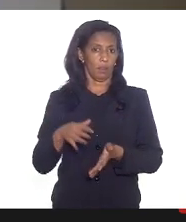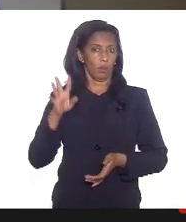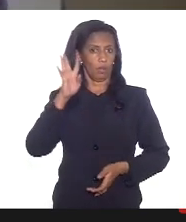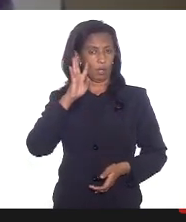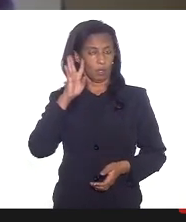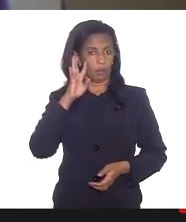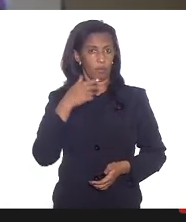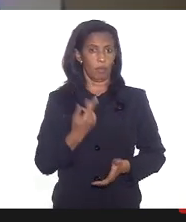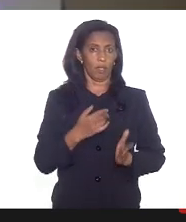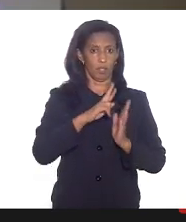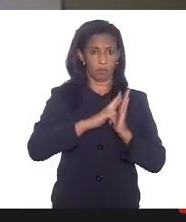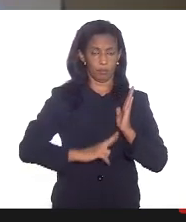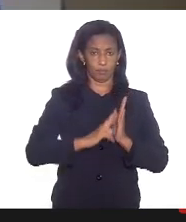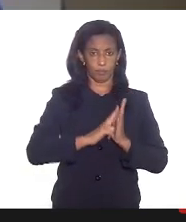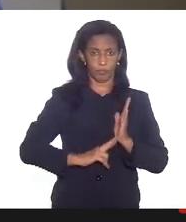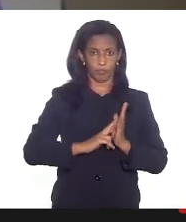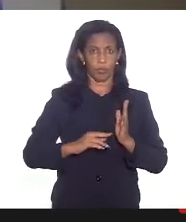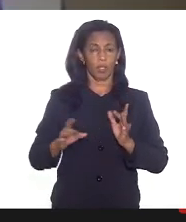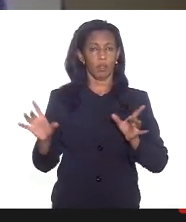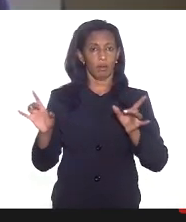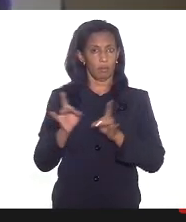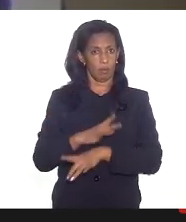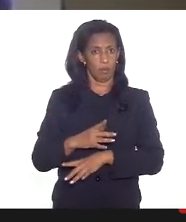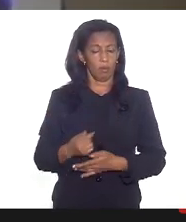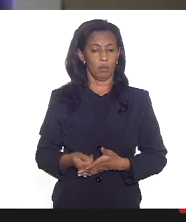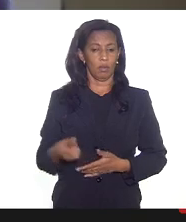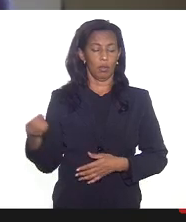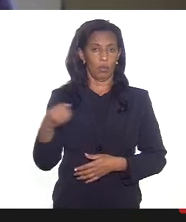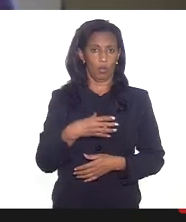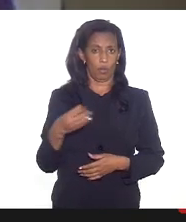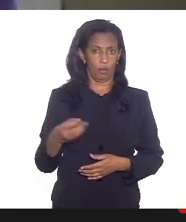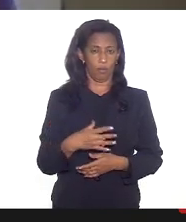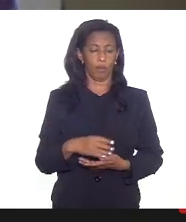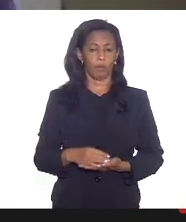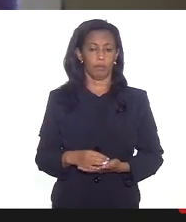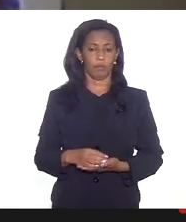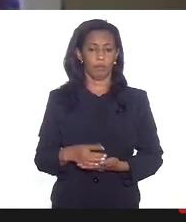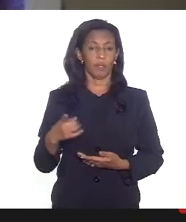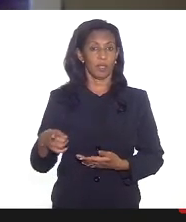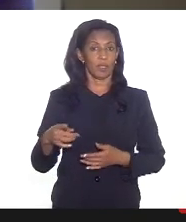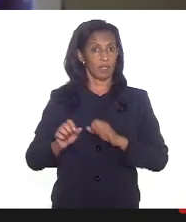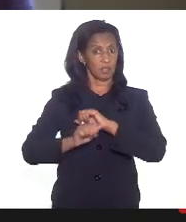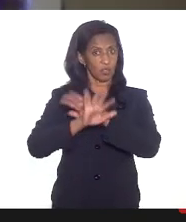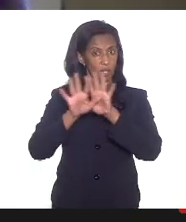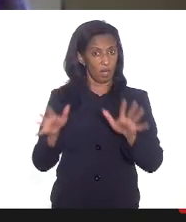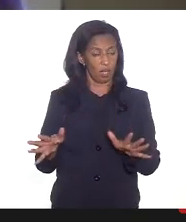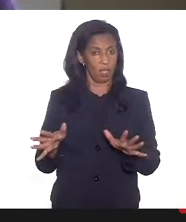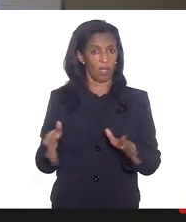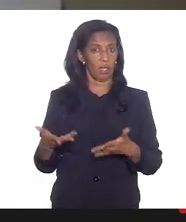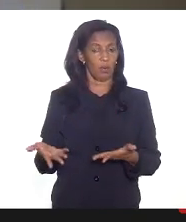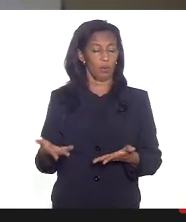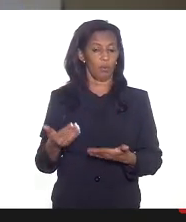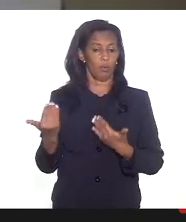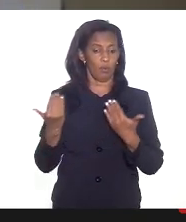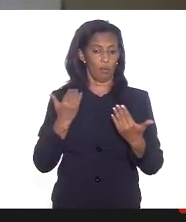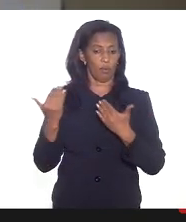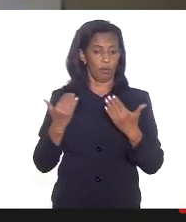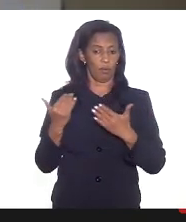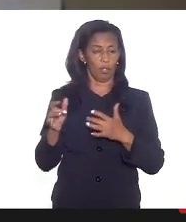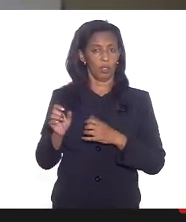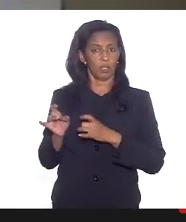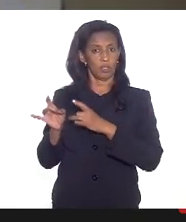para que essa deliberação saia nova saia e que ela seja bem clara com relação a essa